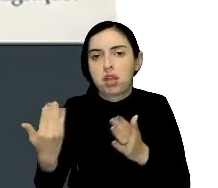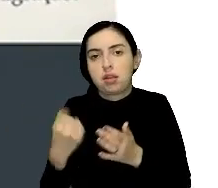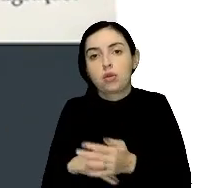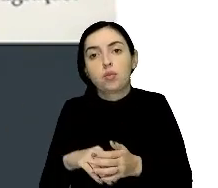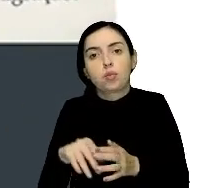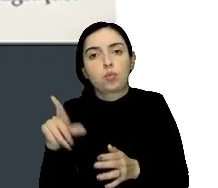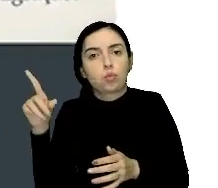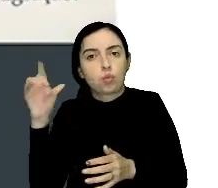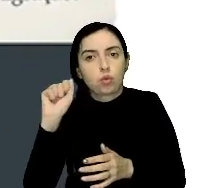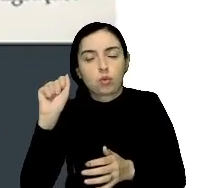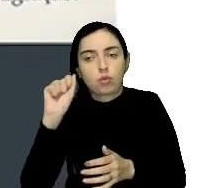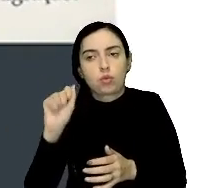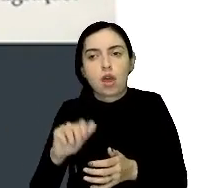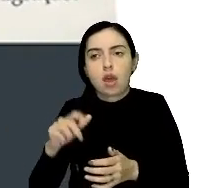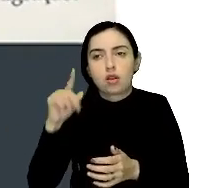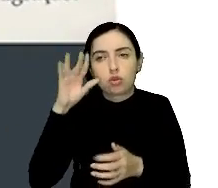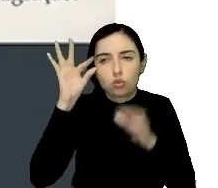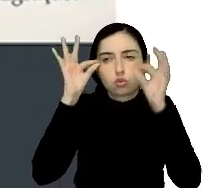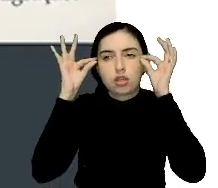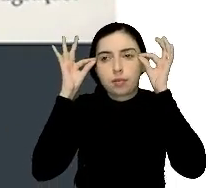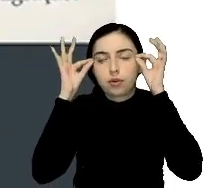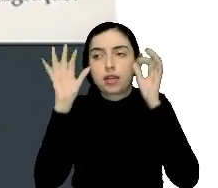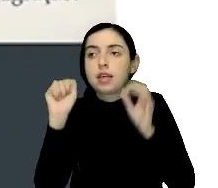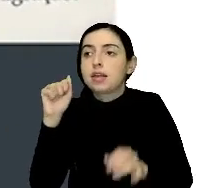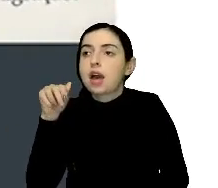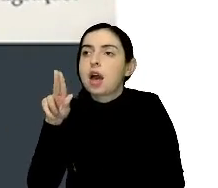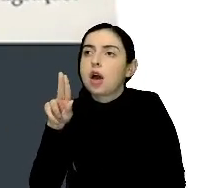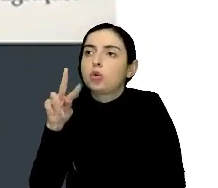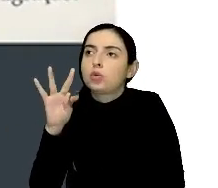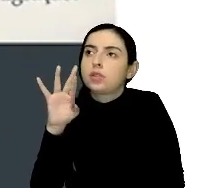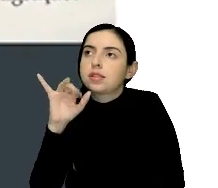dos japoneses, dos australianos que vêm para cá.